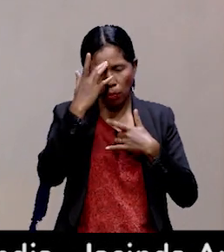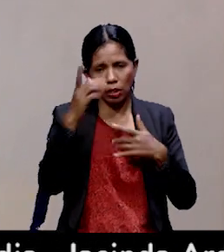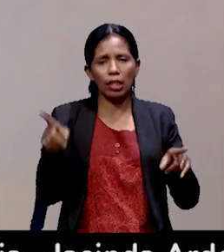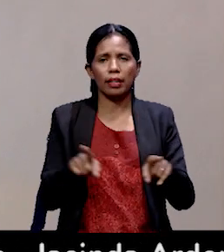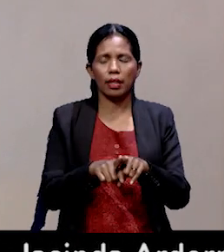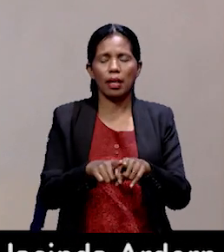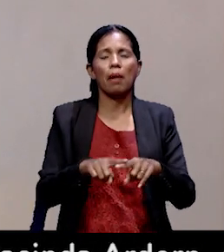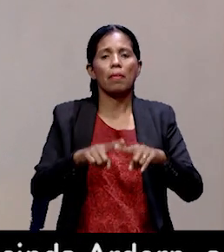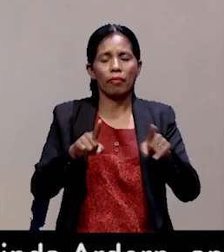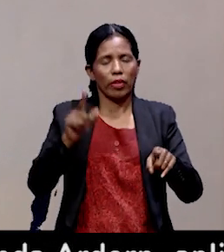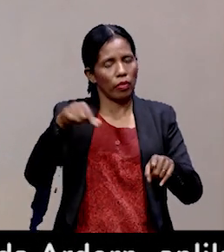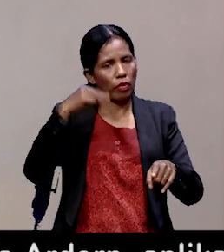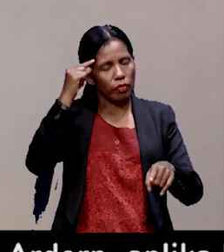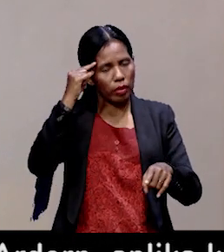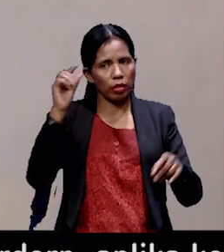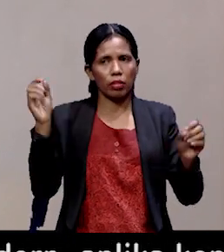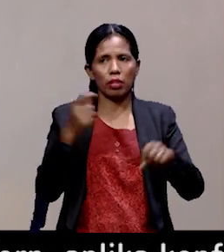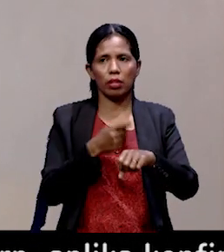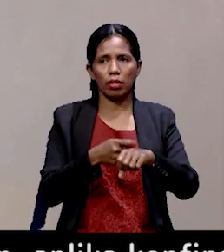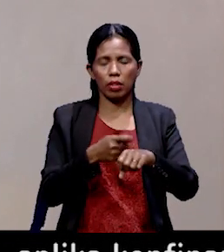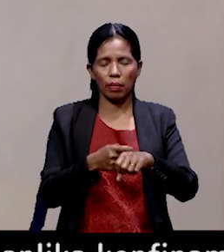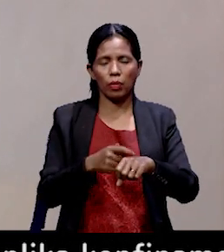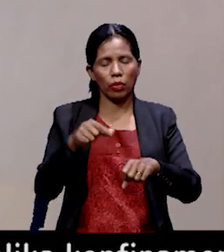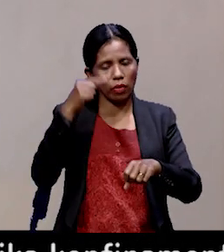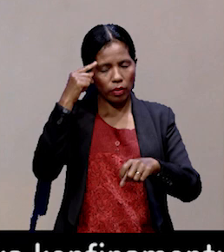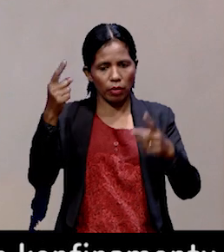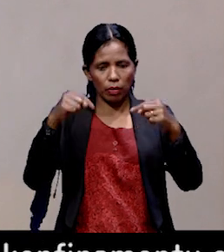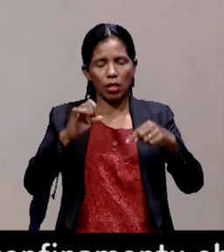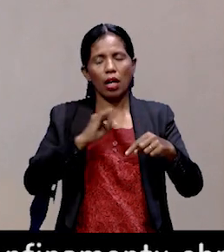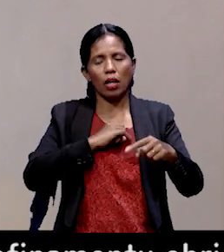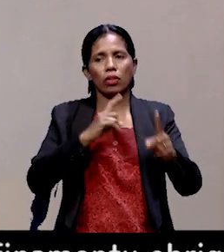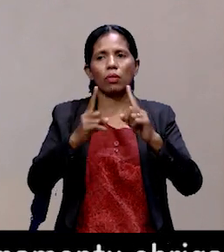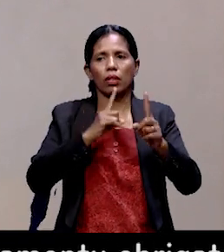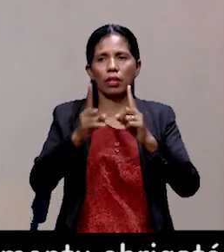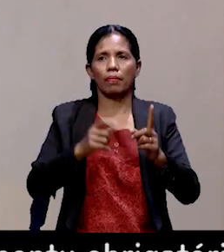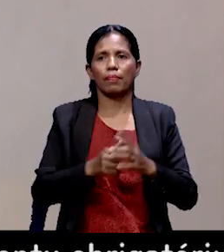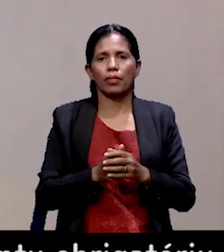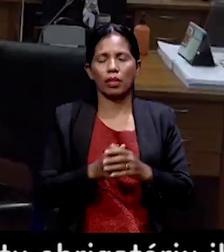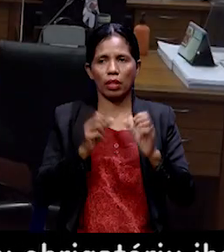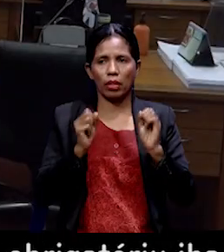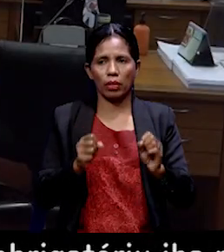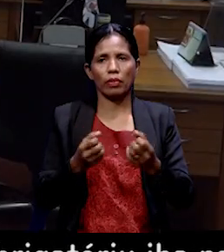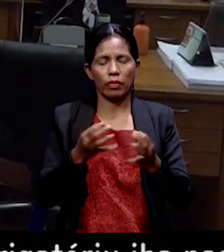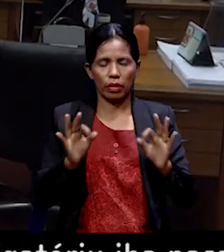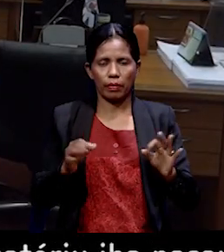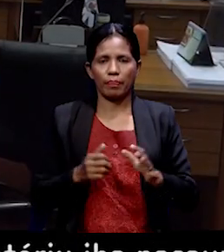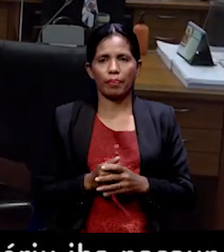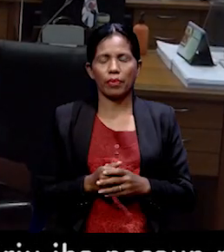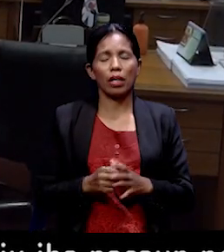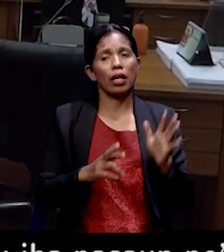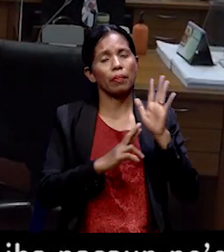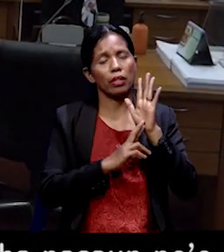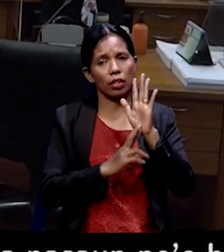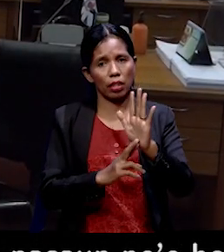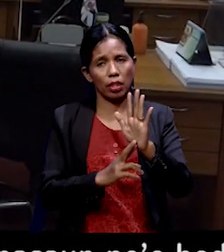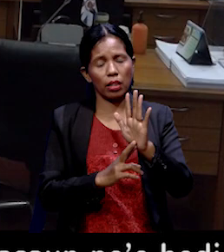Mas se goberno la ija, non é be tempo, e da goberno non mai, ao seculia. Ida non a seculia, to a cuntura tu remata. Representante pobo husi